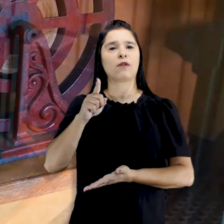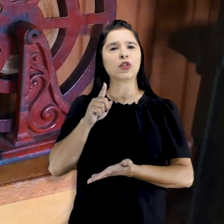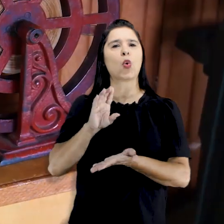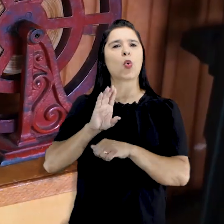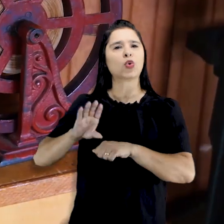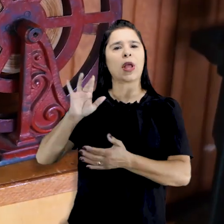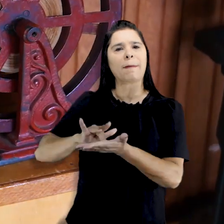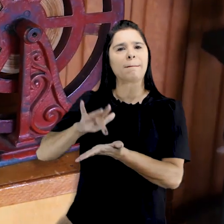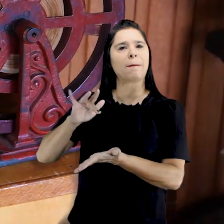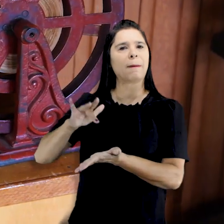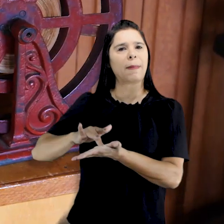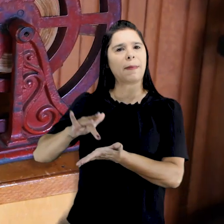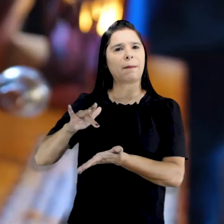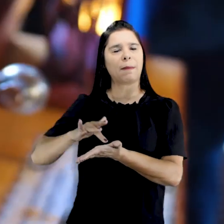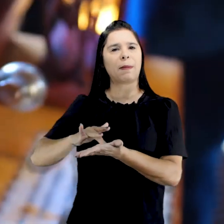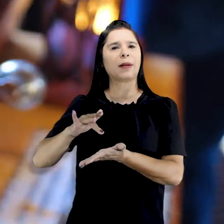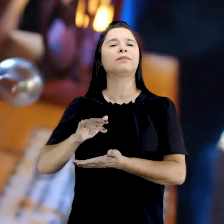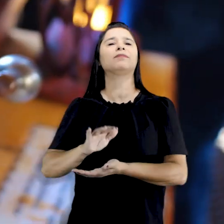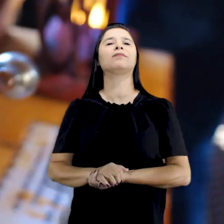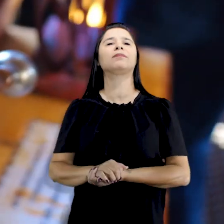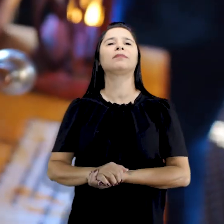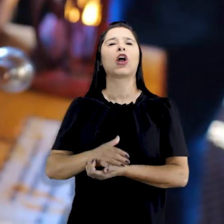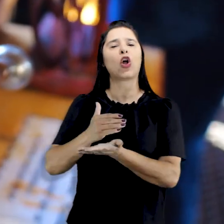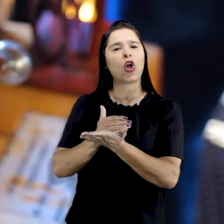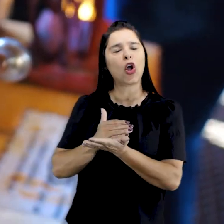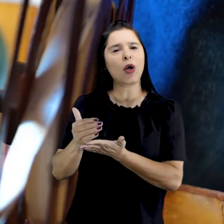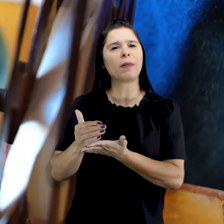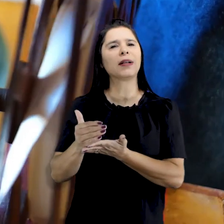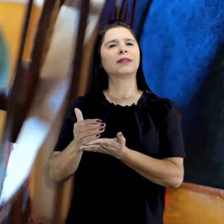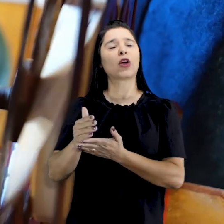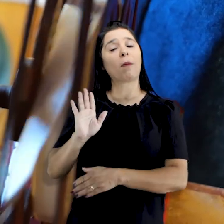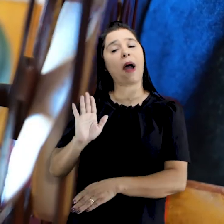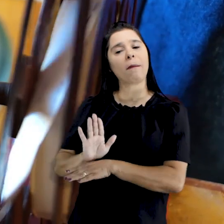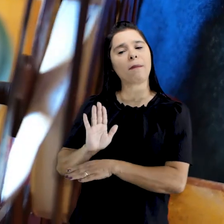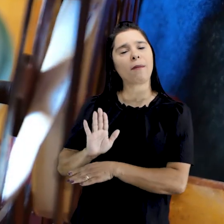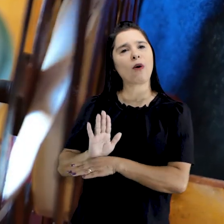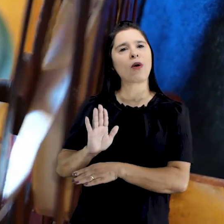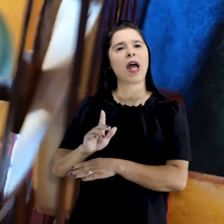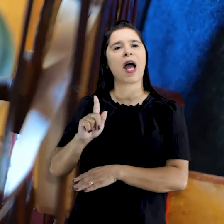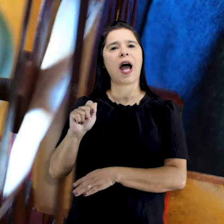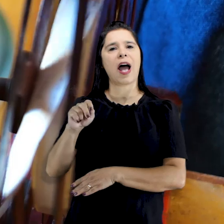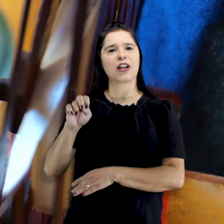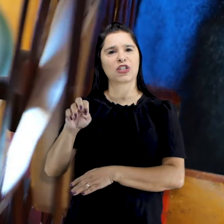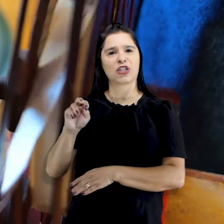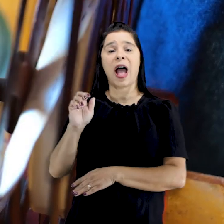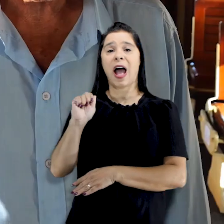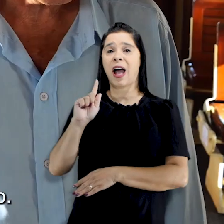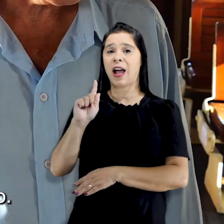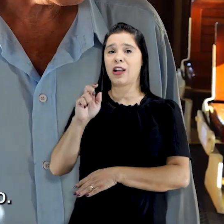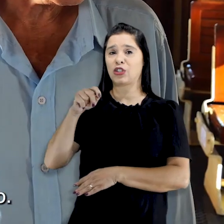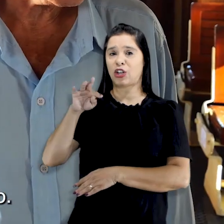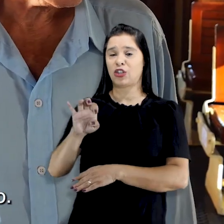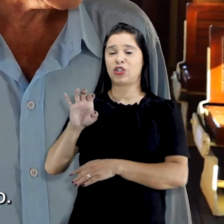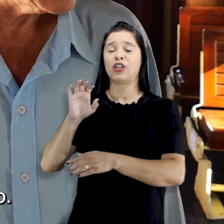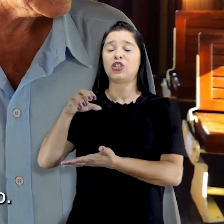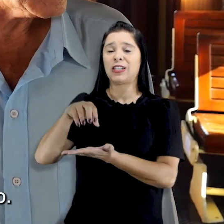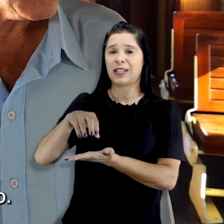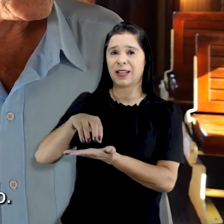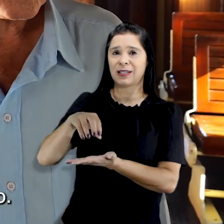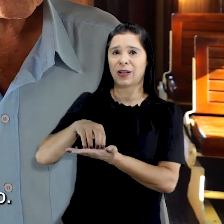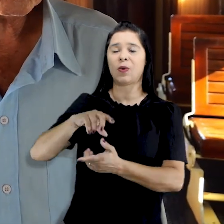Já pela empresa. Entrei como auxiliar de agente de estação, né? Aí depois fui agente de estação, saí da rede